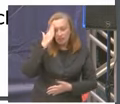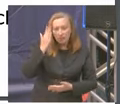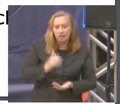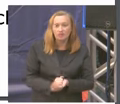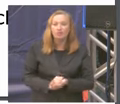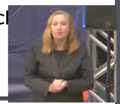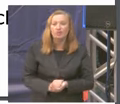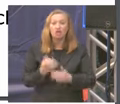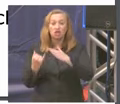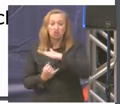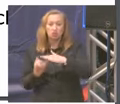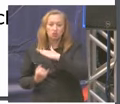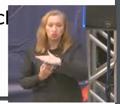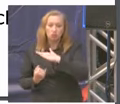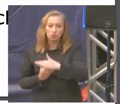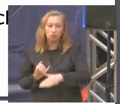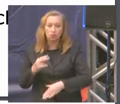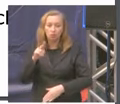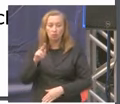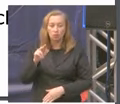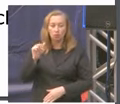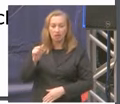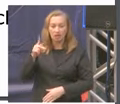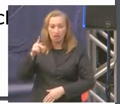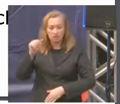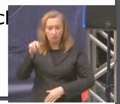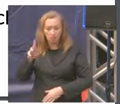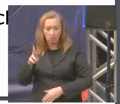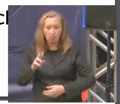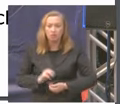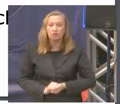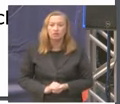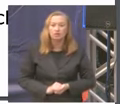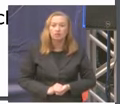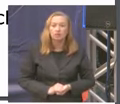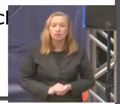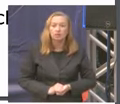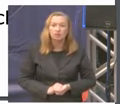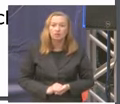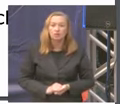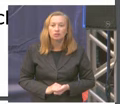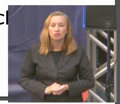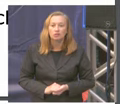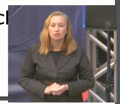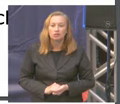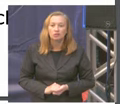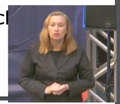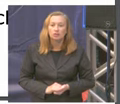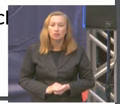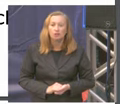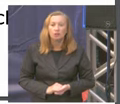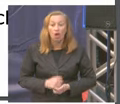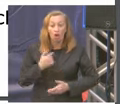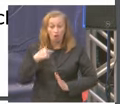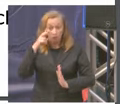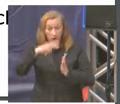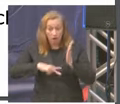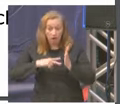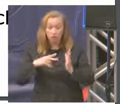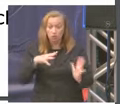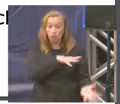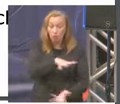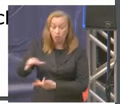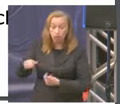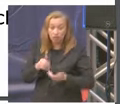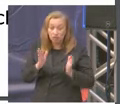Unesco Institute for Lifelong Learning. Ele pega o Lifelong Learning, é o WILL, e diz assim, vou ler para vocês. No mundo atual,